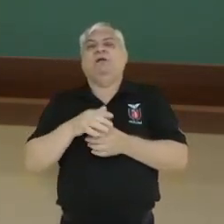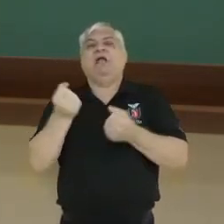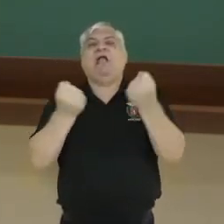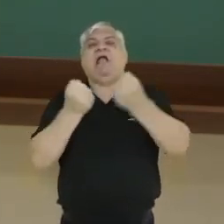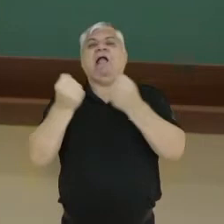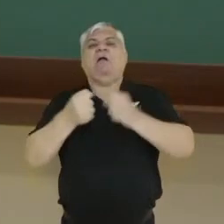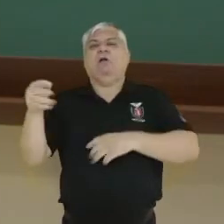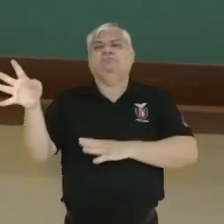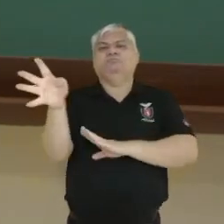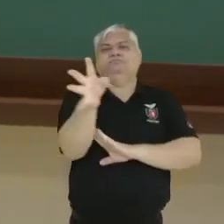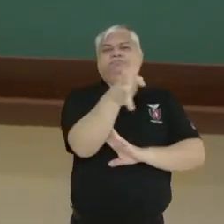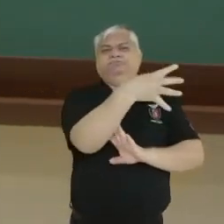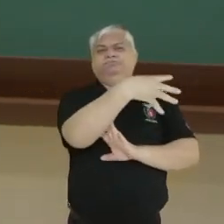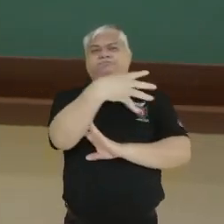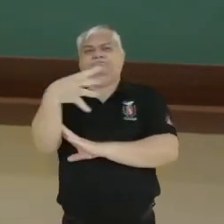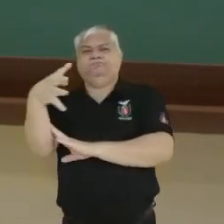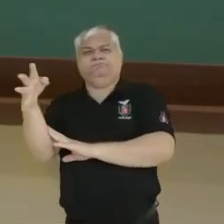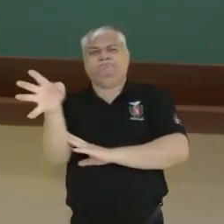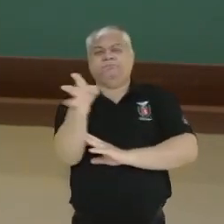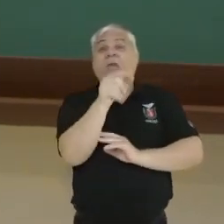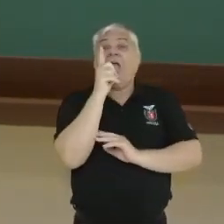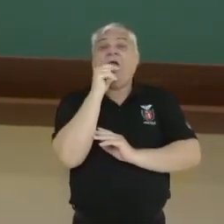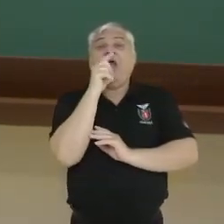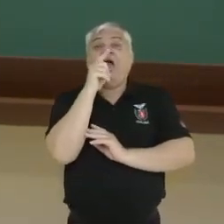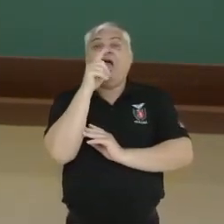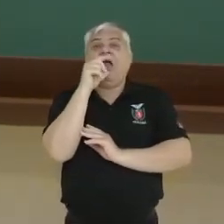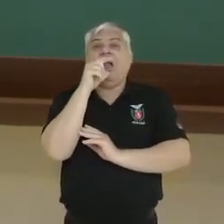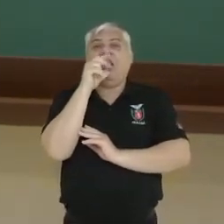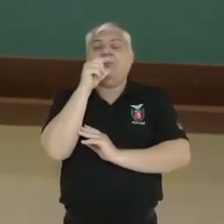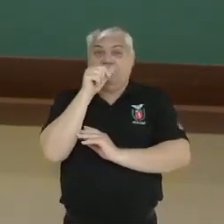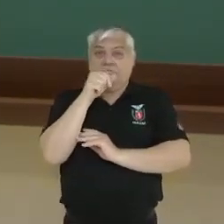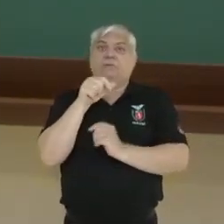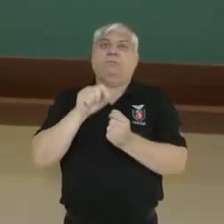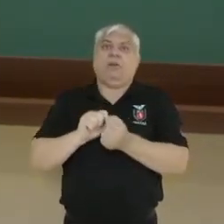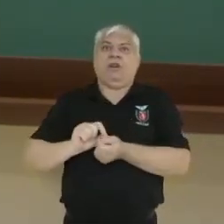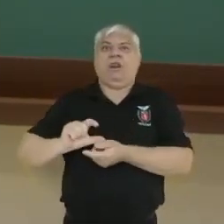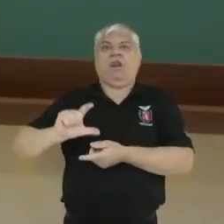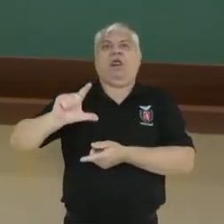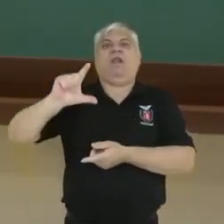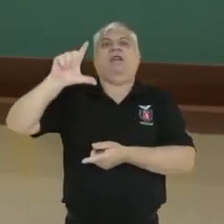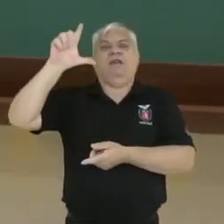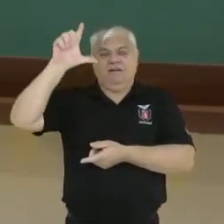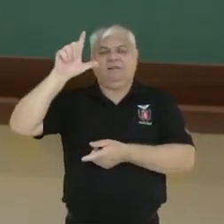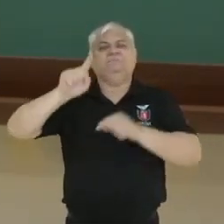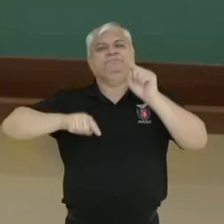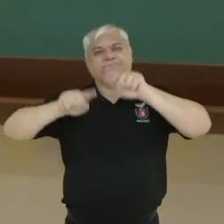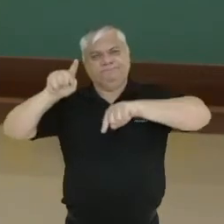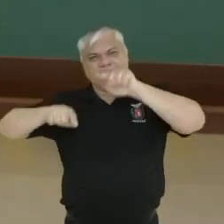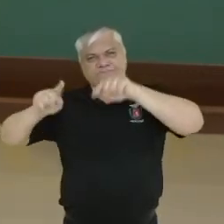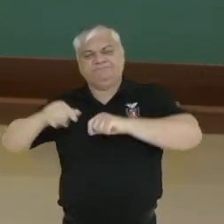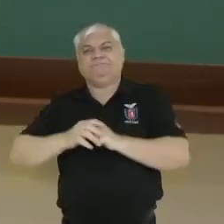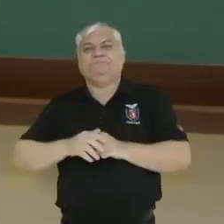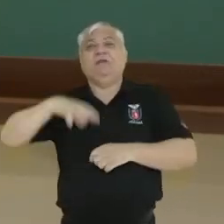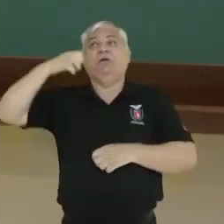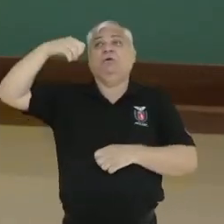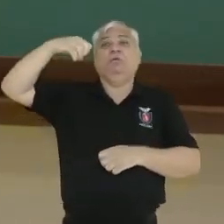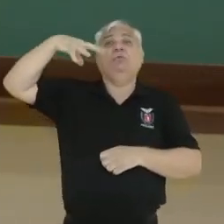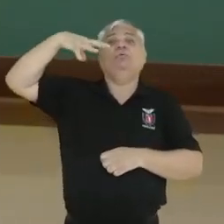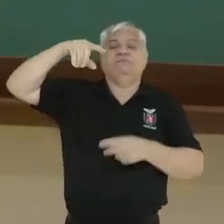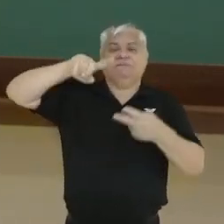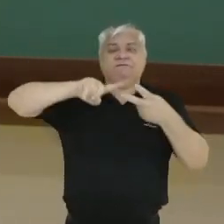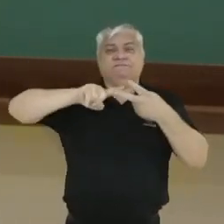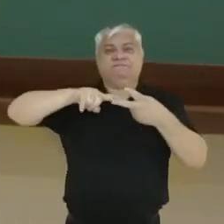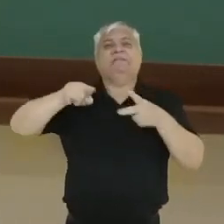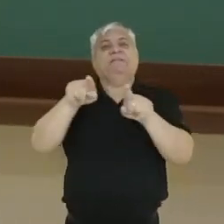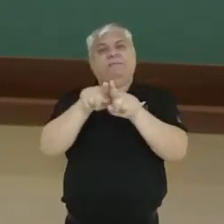exemplo, se você tem bastante clientes, você vai aumentar isso daqui. Então, por isso que ela é uma despesa variável. A luz, mesma